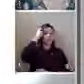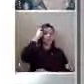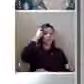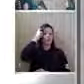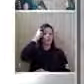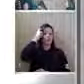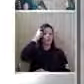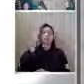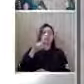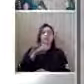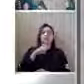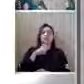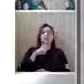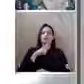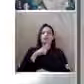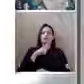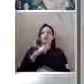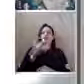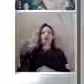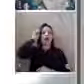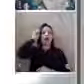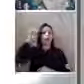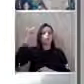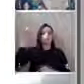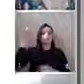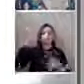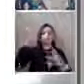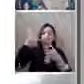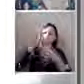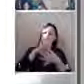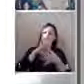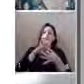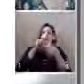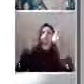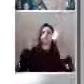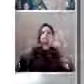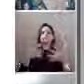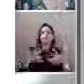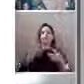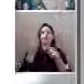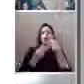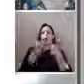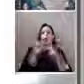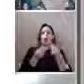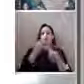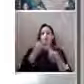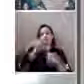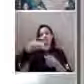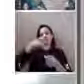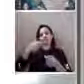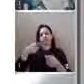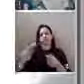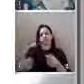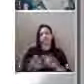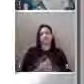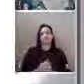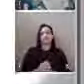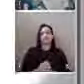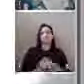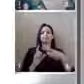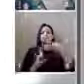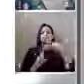como exemplo, né, a passagem do cru e o cozido, para definir as civilizações.